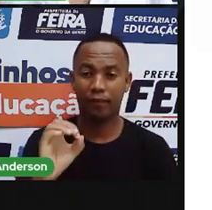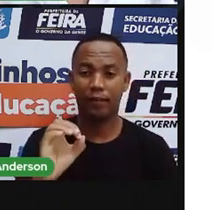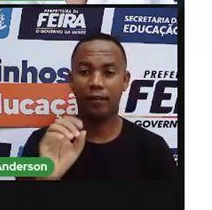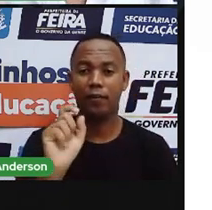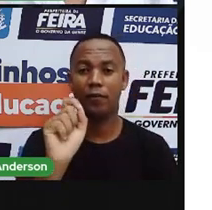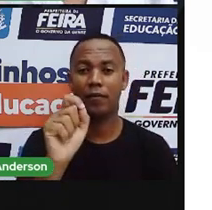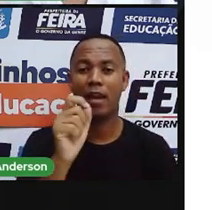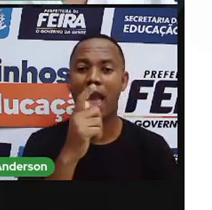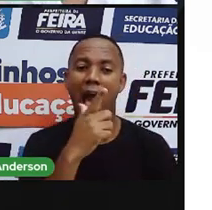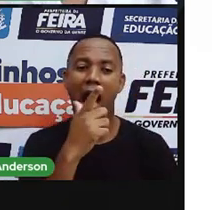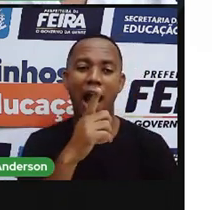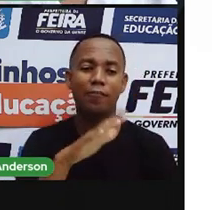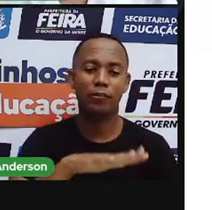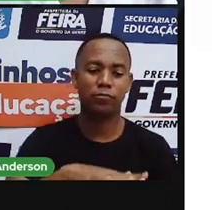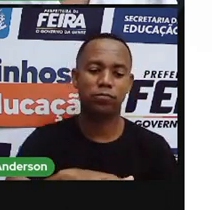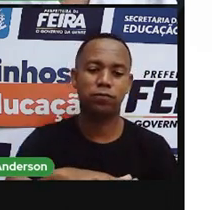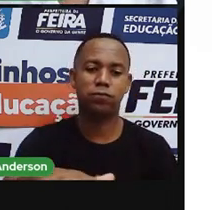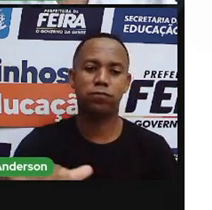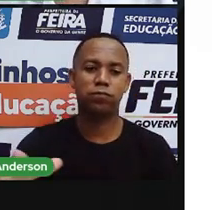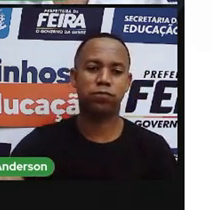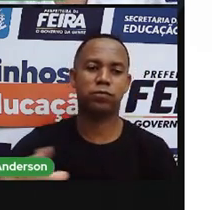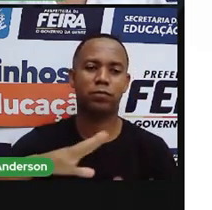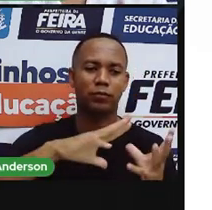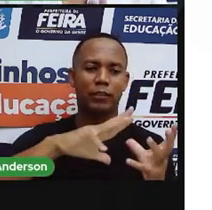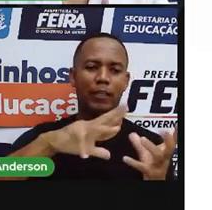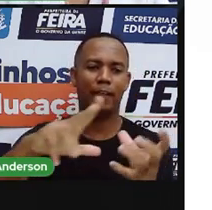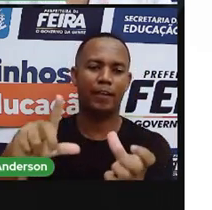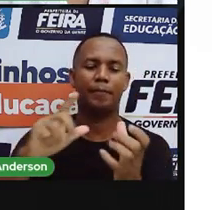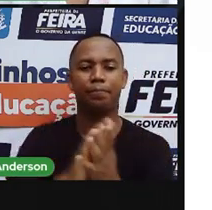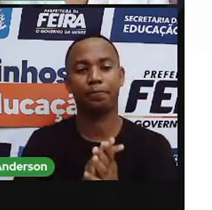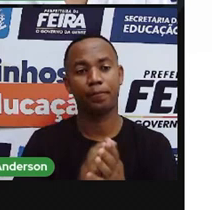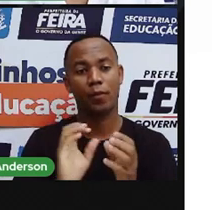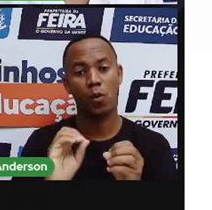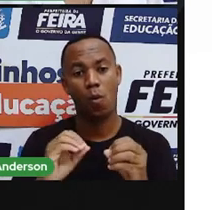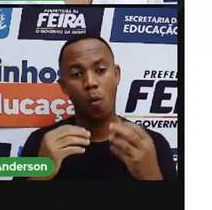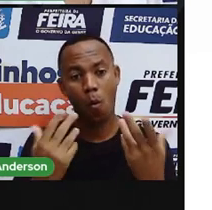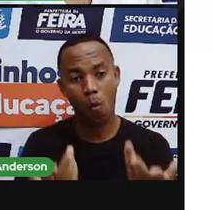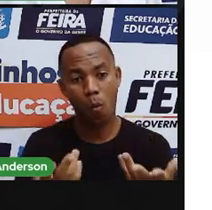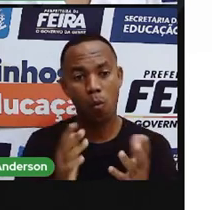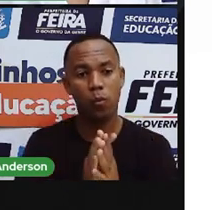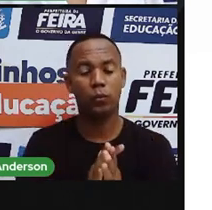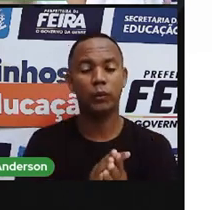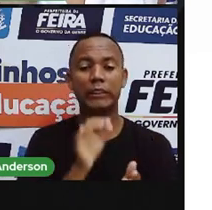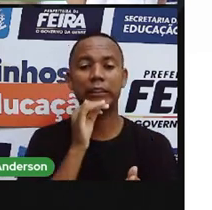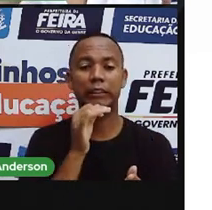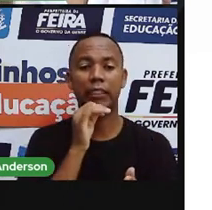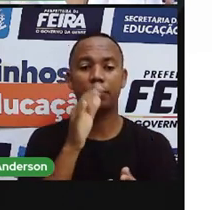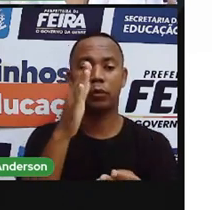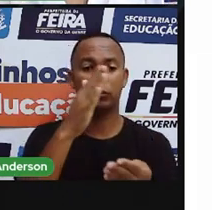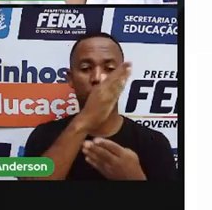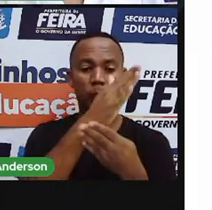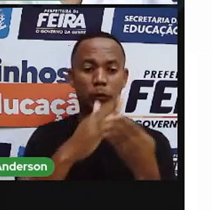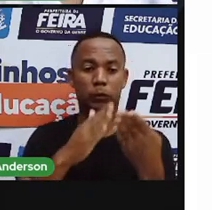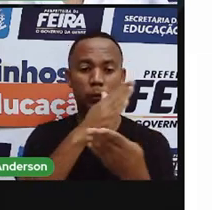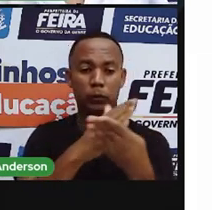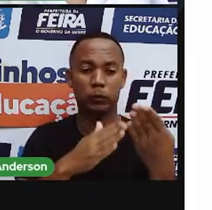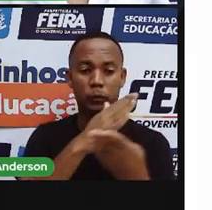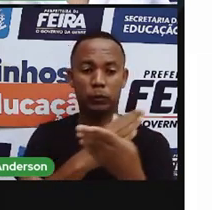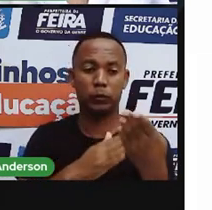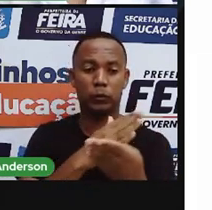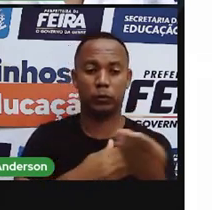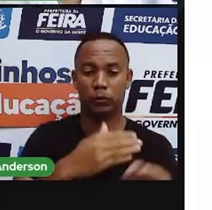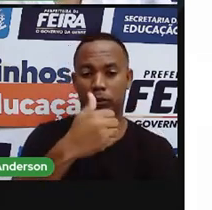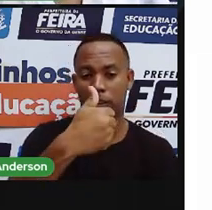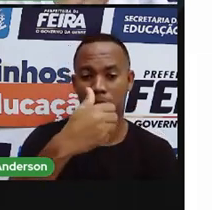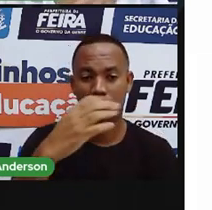é coberta por água. Olha que interessante. Então, ou seja, se a gente pegasse a Terra e dividisse ela em 10